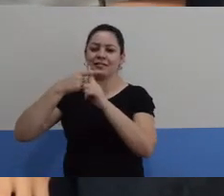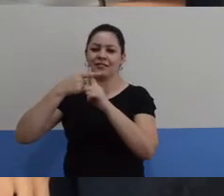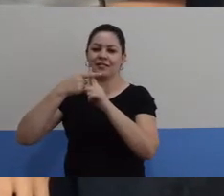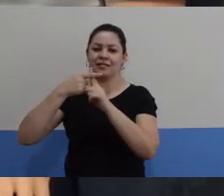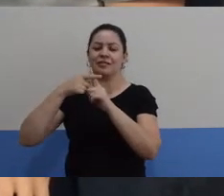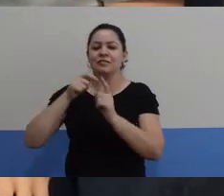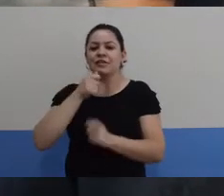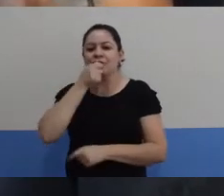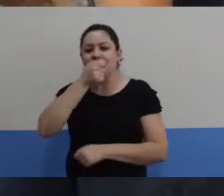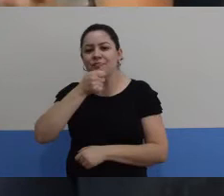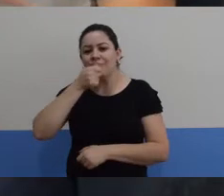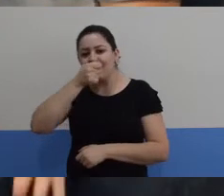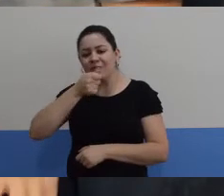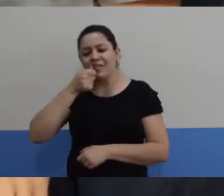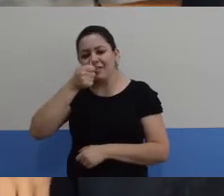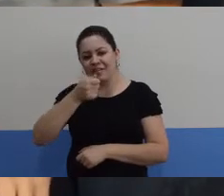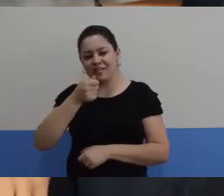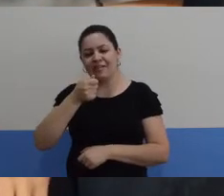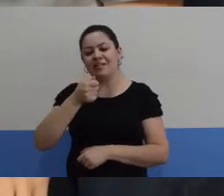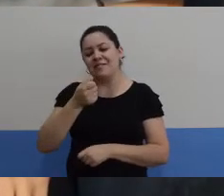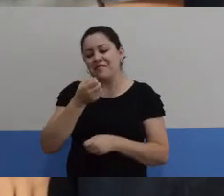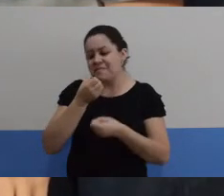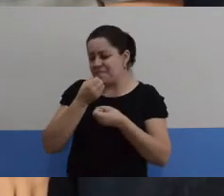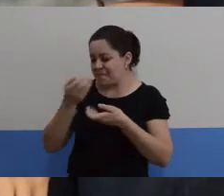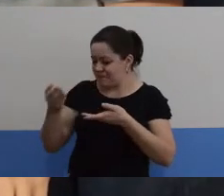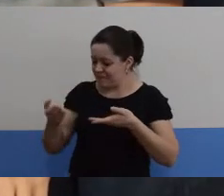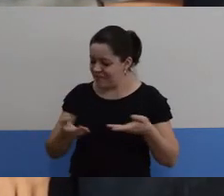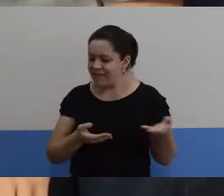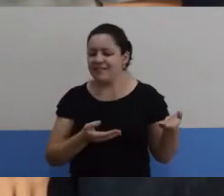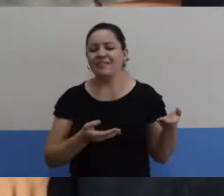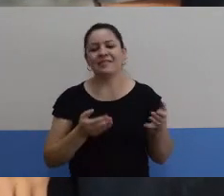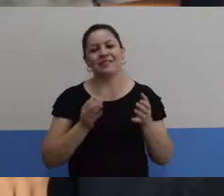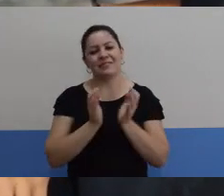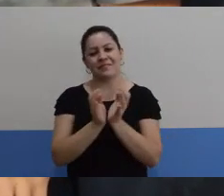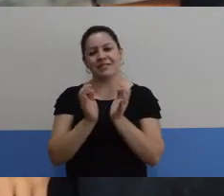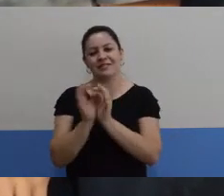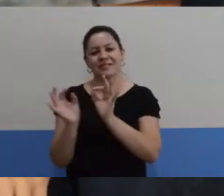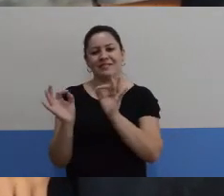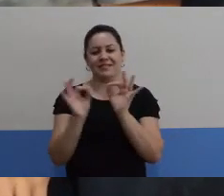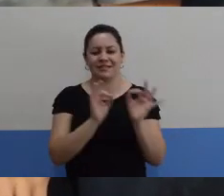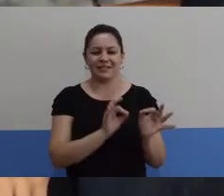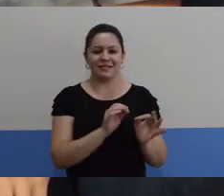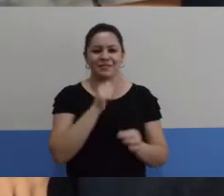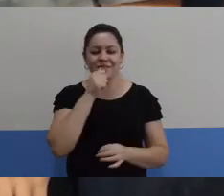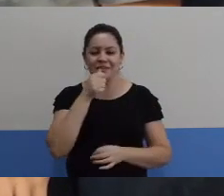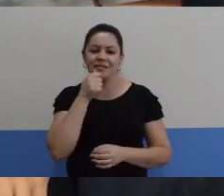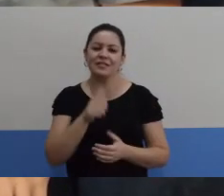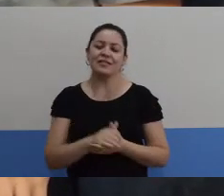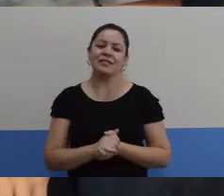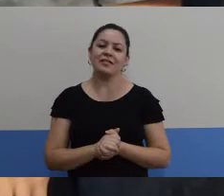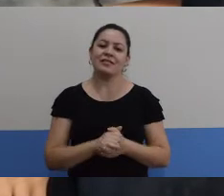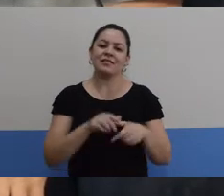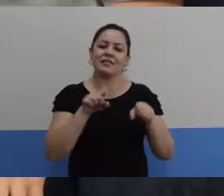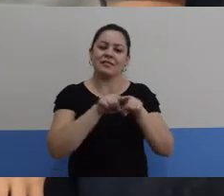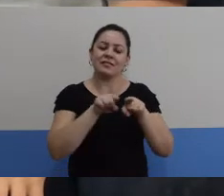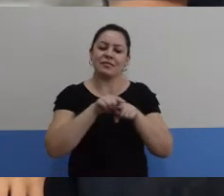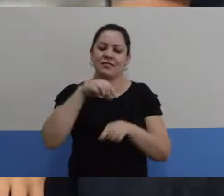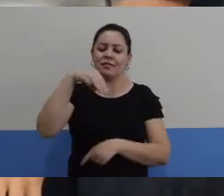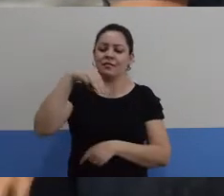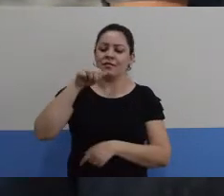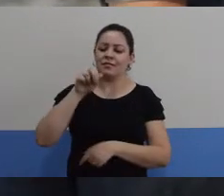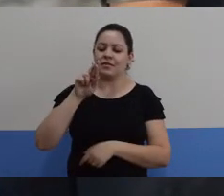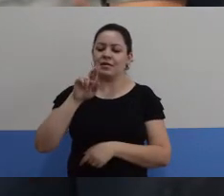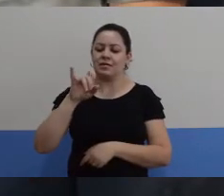de Pinhão. Seja bem-vinda, participando conosco aqui diretamente do Pinhão. Boa noite, Paróquia Santa Clara. Marilena,